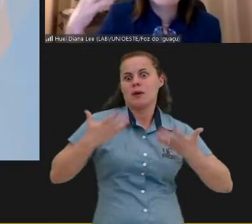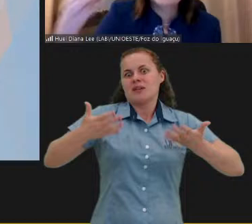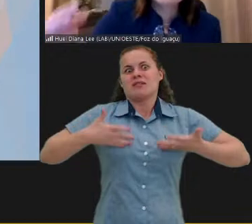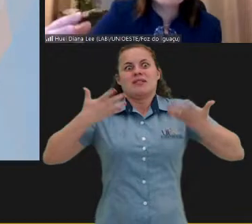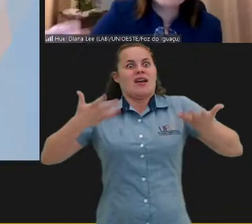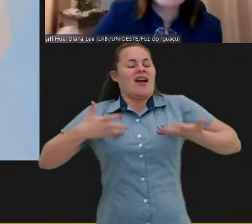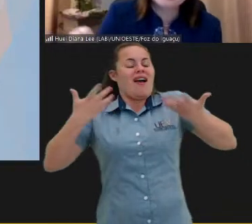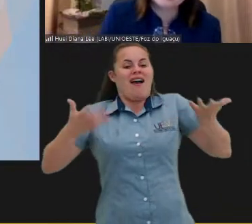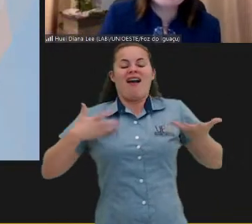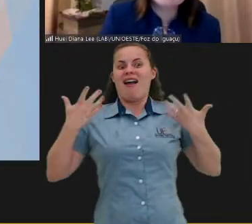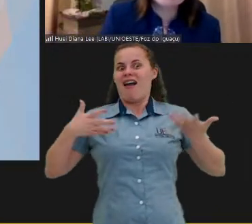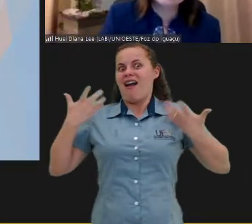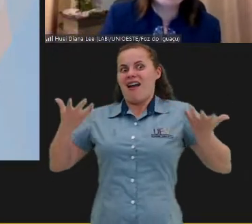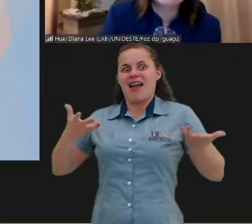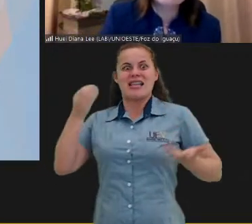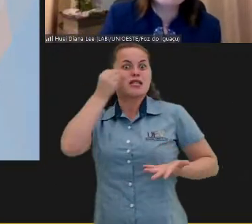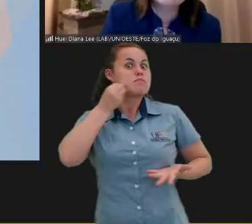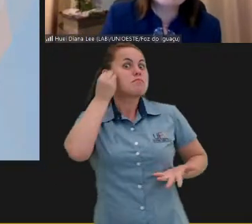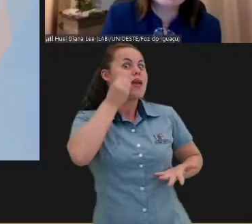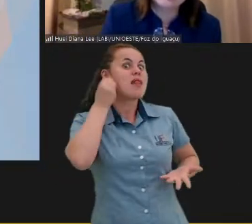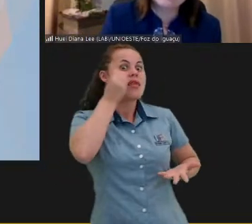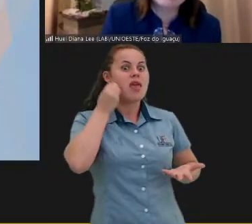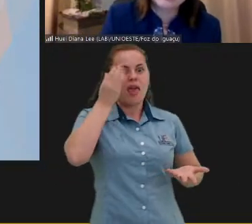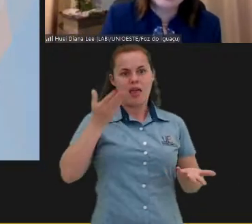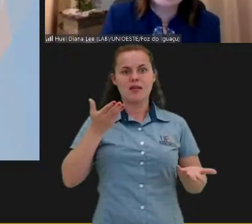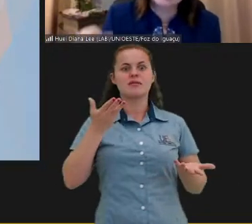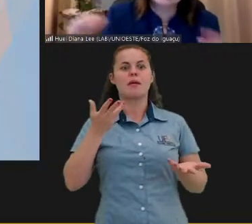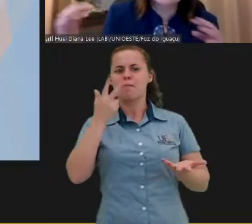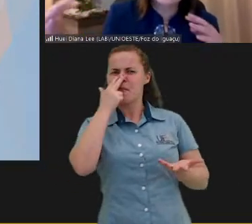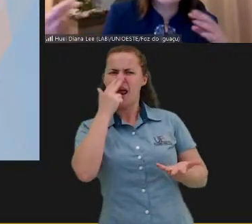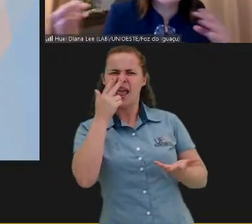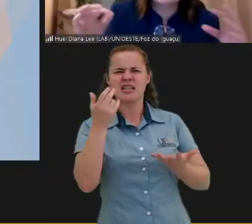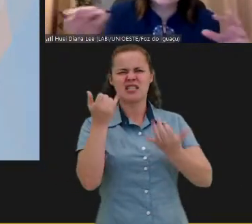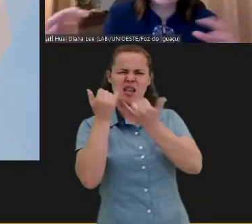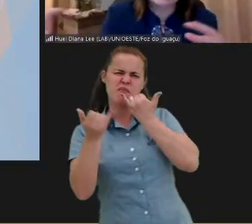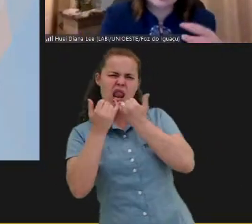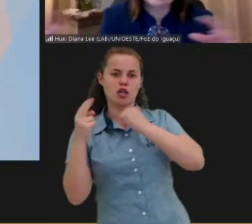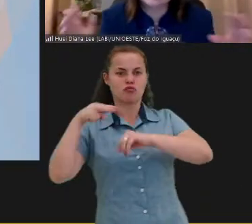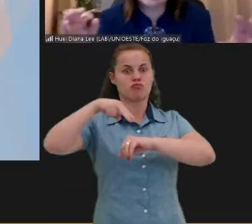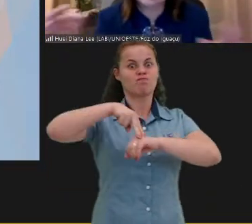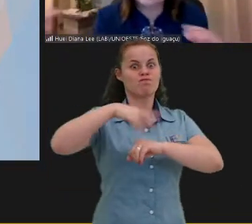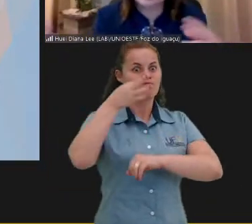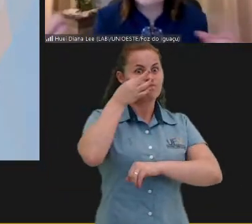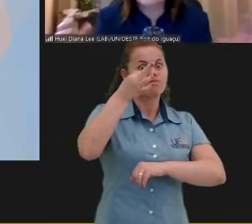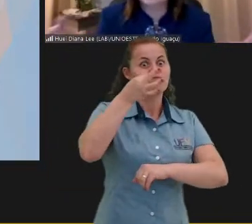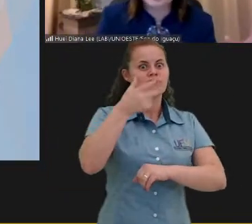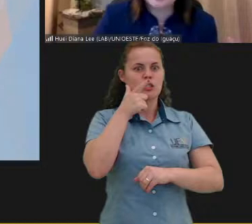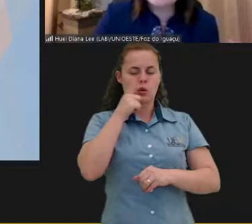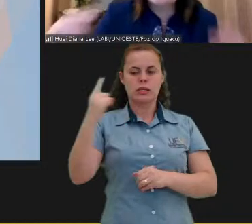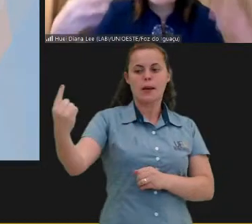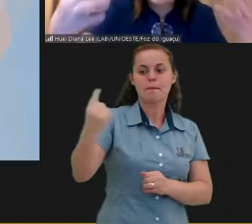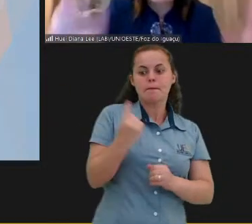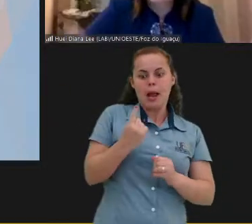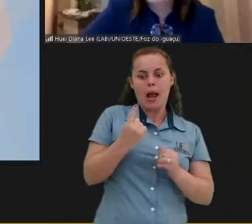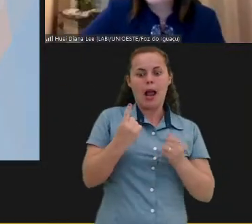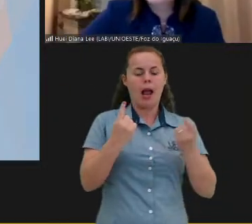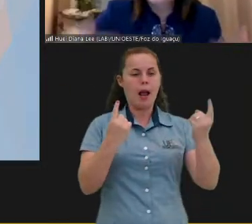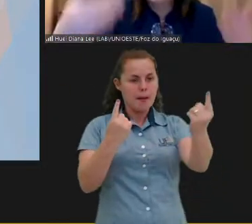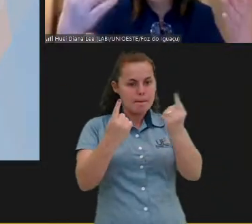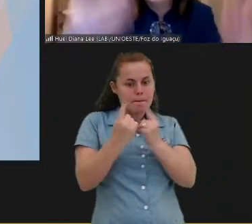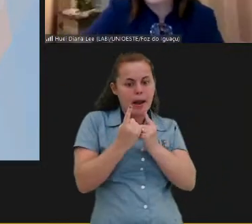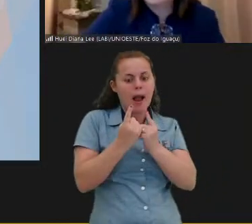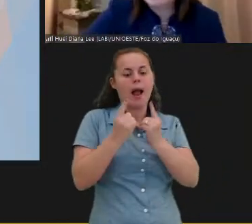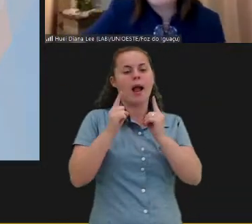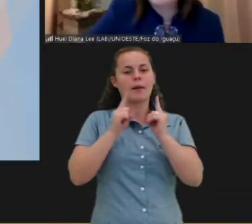Ela traz essa experiência de copresença, não é? A gente consegue inserir personagens e objetos virtuais num